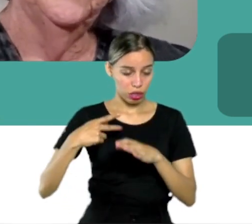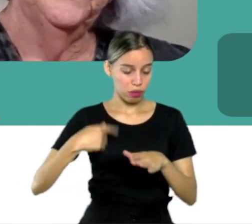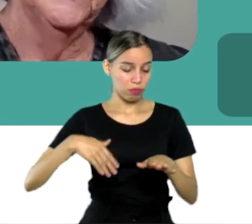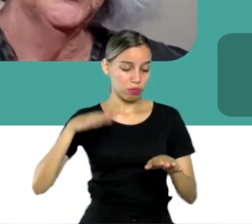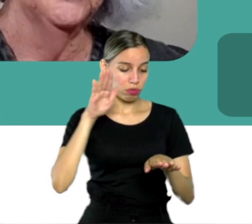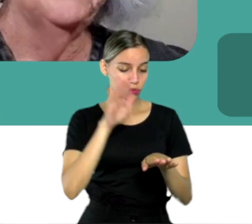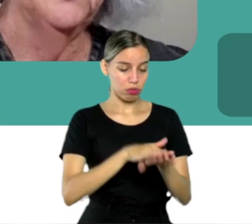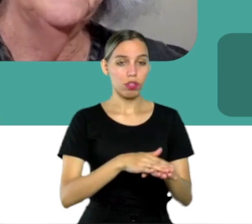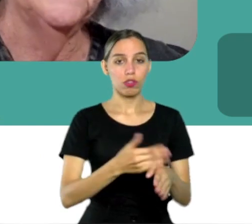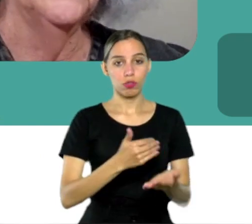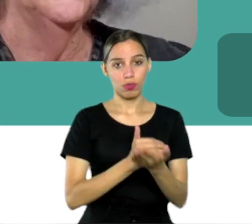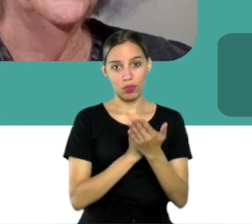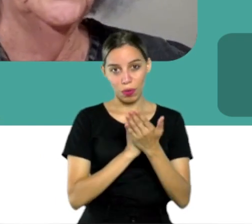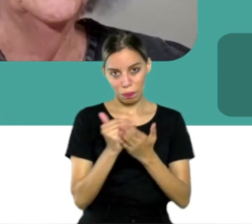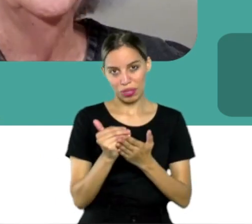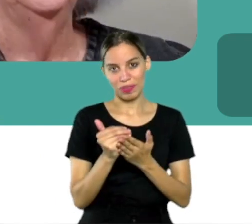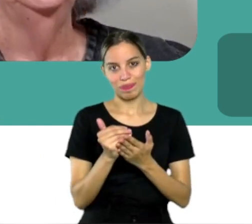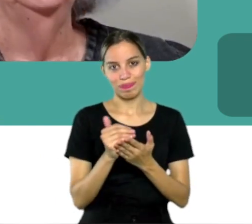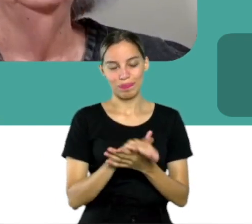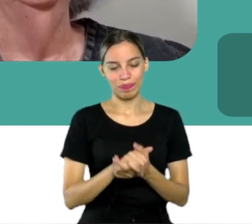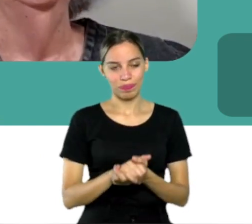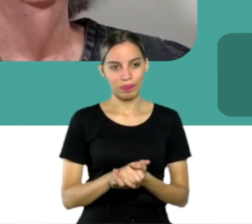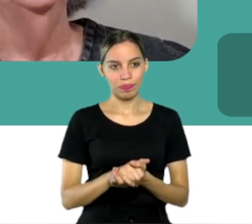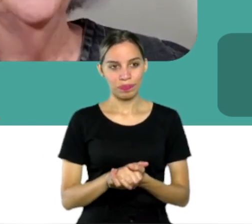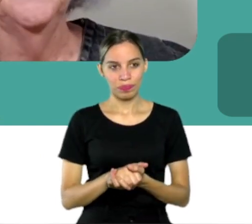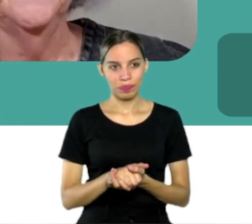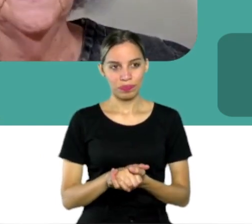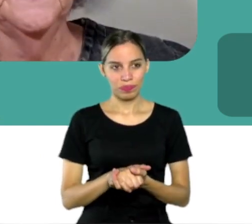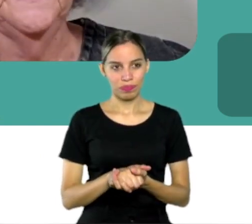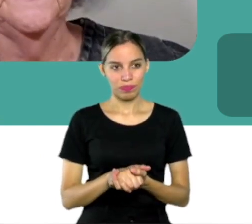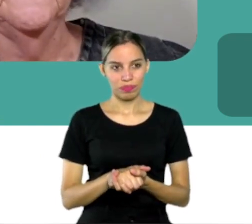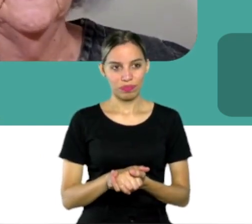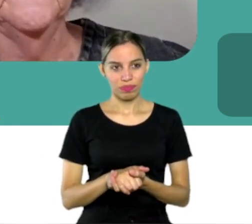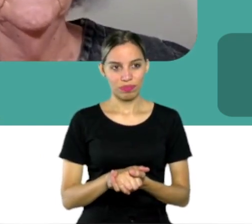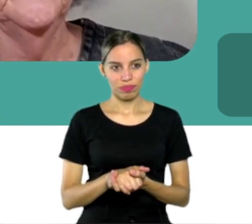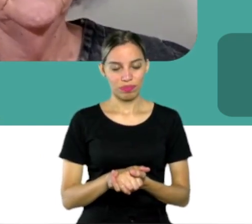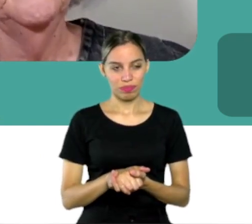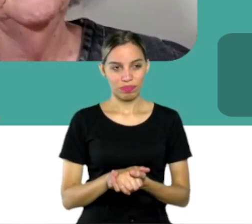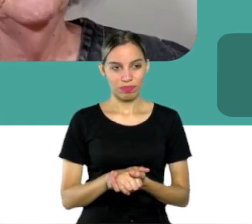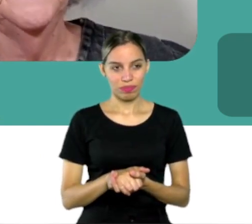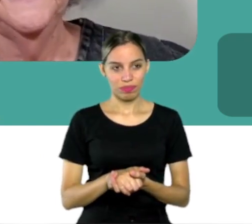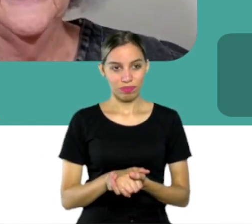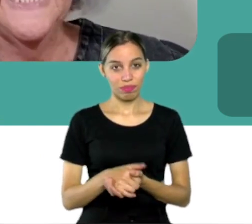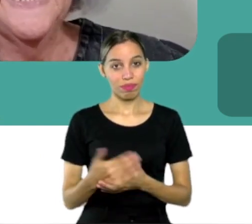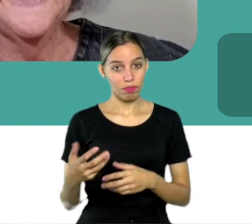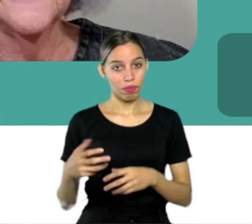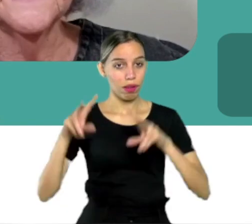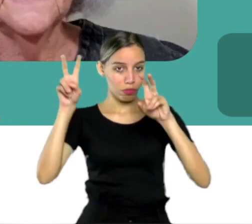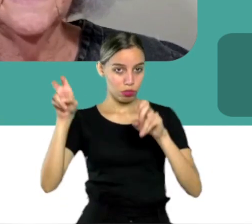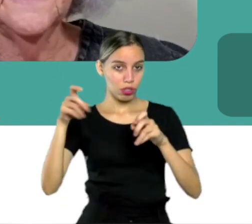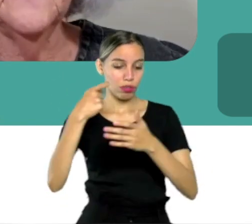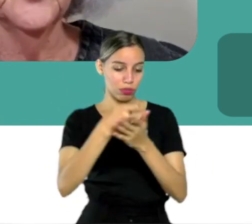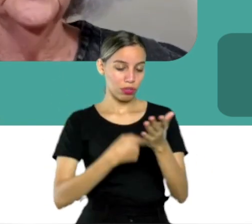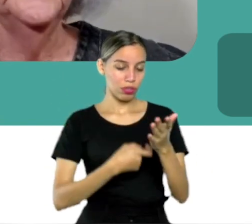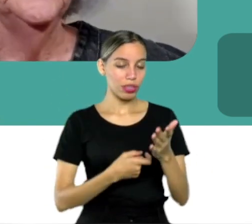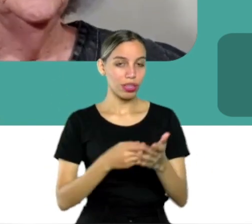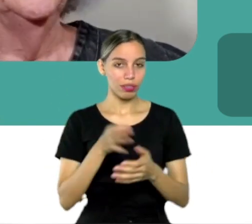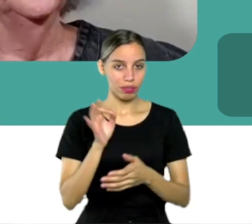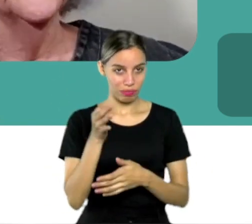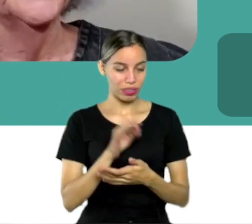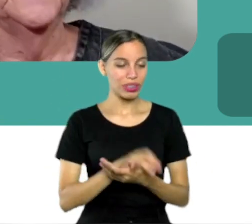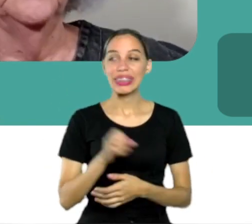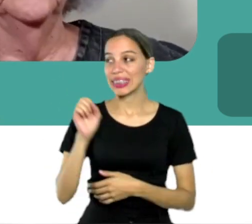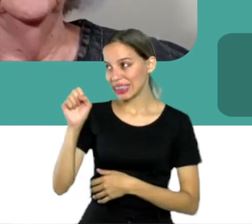Liberdade para Insônia. Do Paulo Bentancur. É o título do texto que ele escreveu. Esse livro,